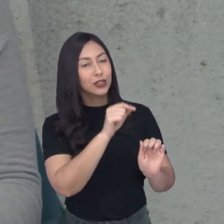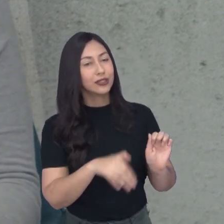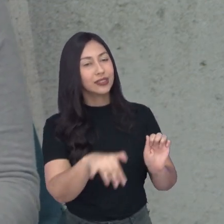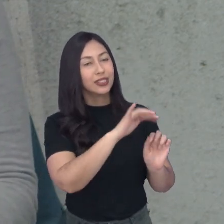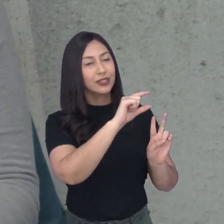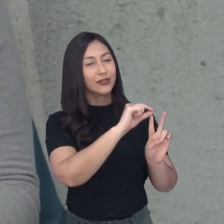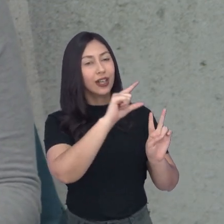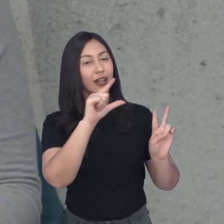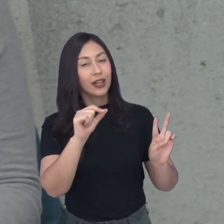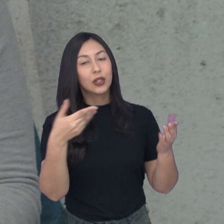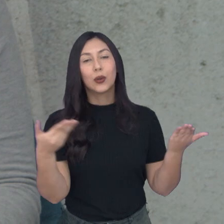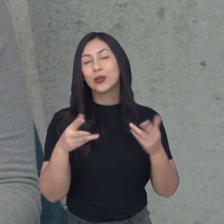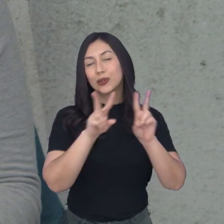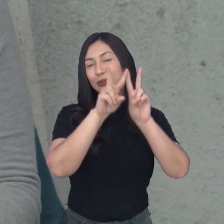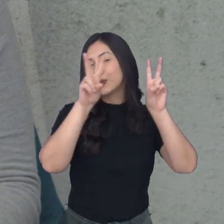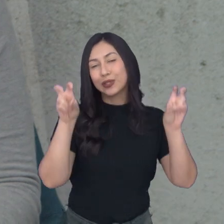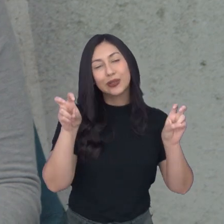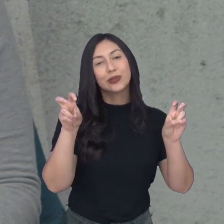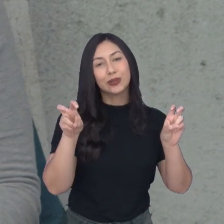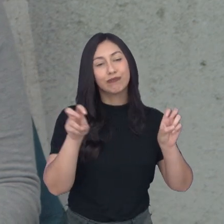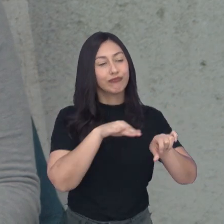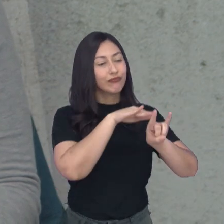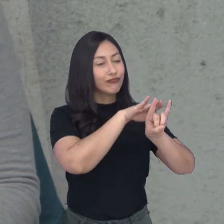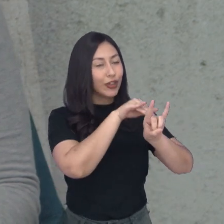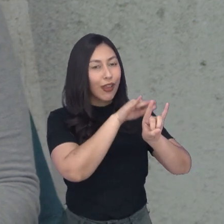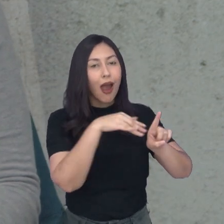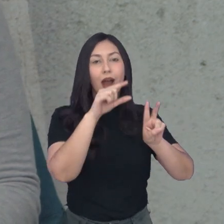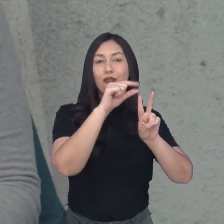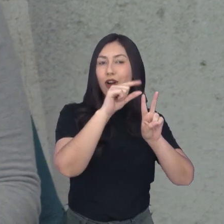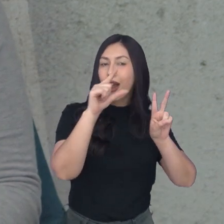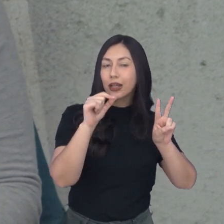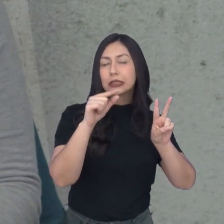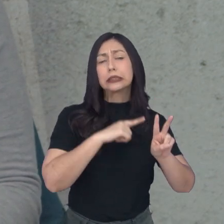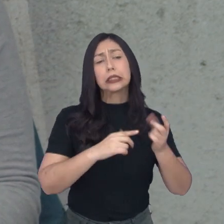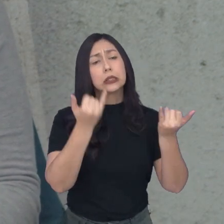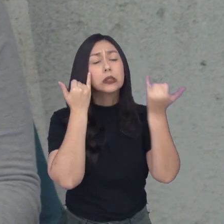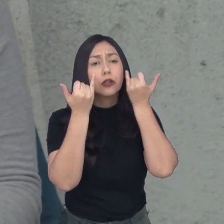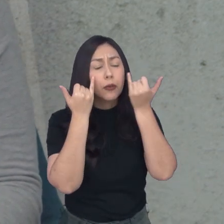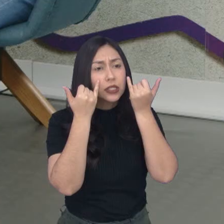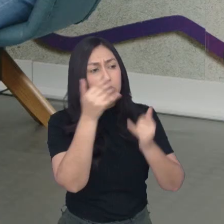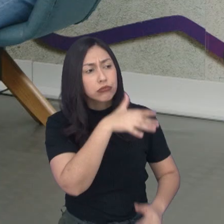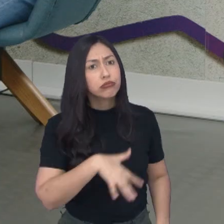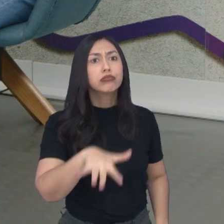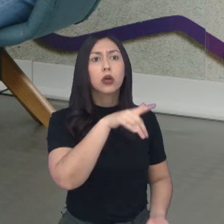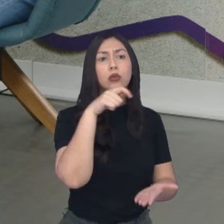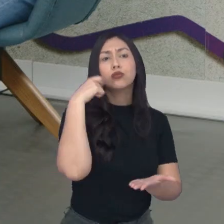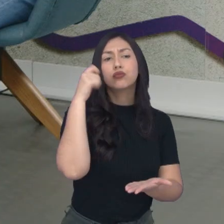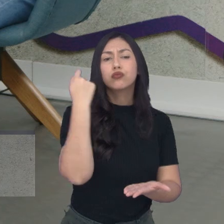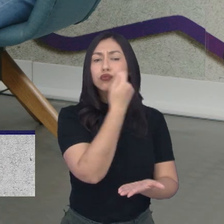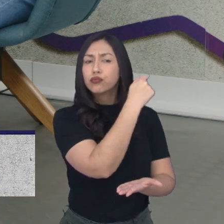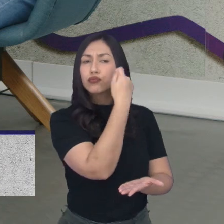falando justamente sobre esse mercado vegetariano e vegano. Carla, eu tenho os dados aqui falando sobre esse mercado de cosméticos veganos,